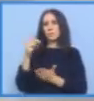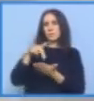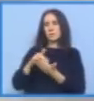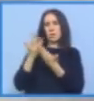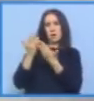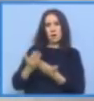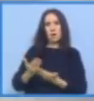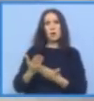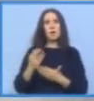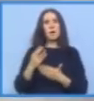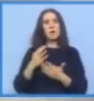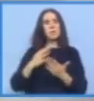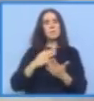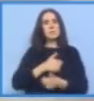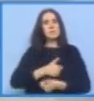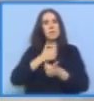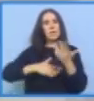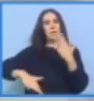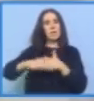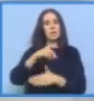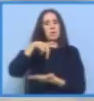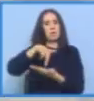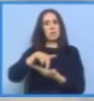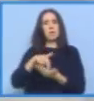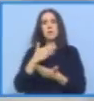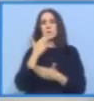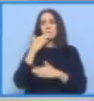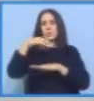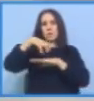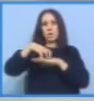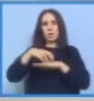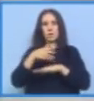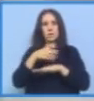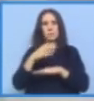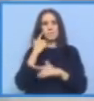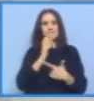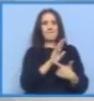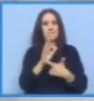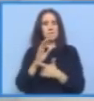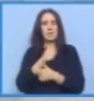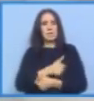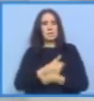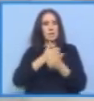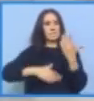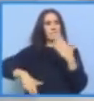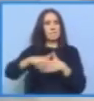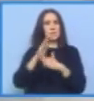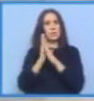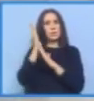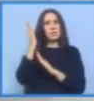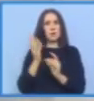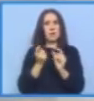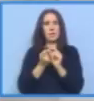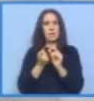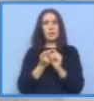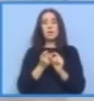que quer habitar no meio da cidade, pelo Templo de Jerusalém, era um sinal de Deus que habitava no meio da cidade, próximo, e